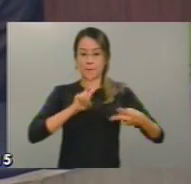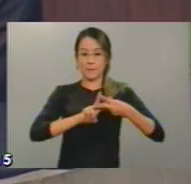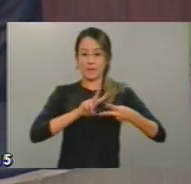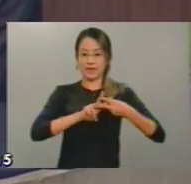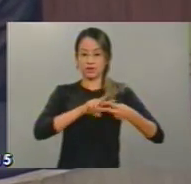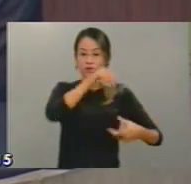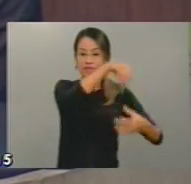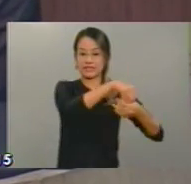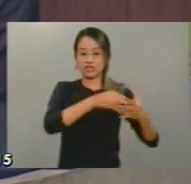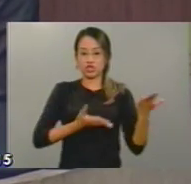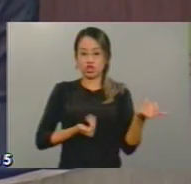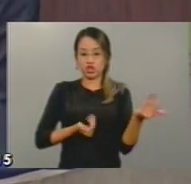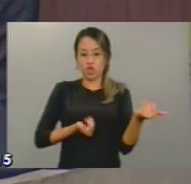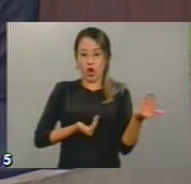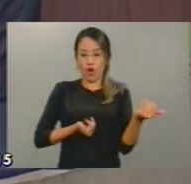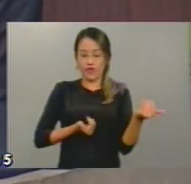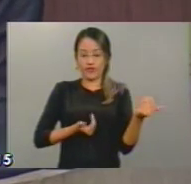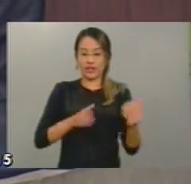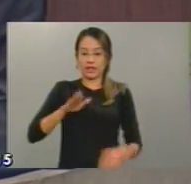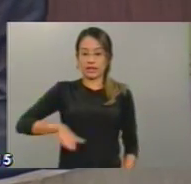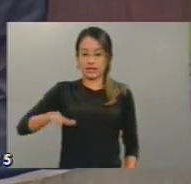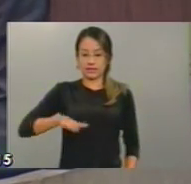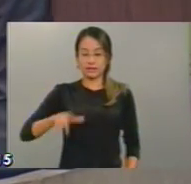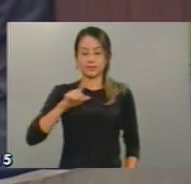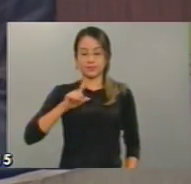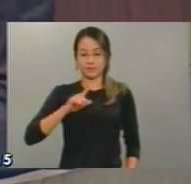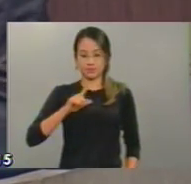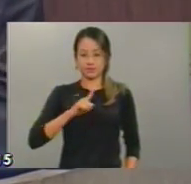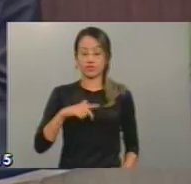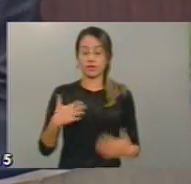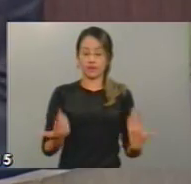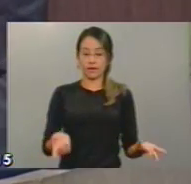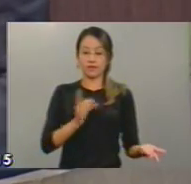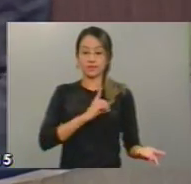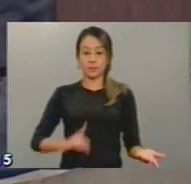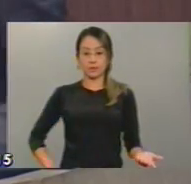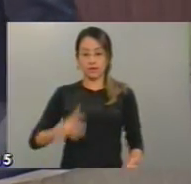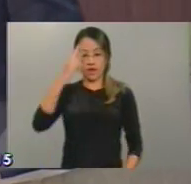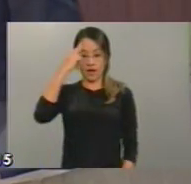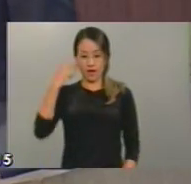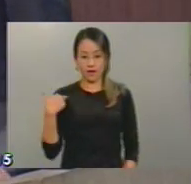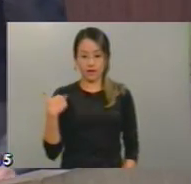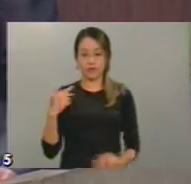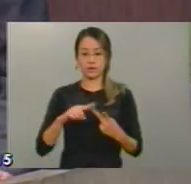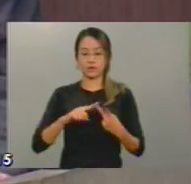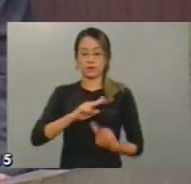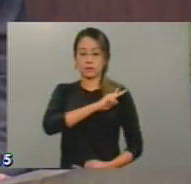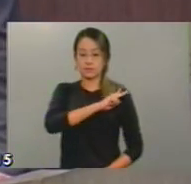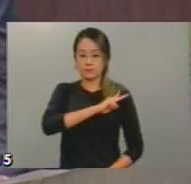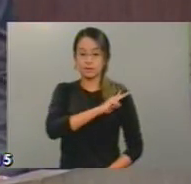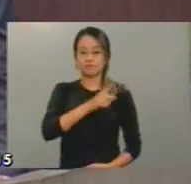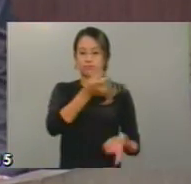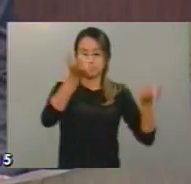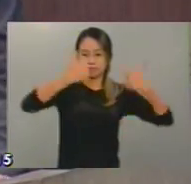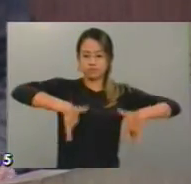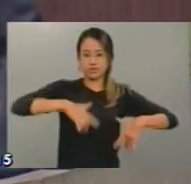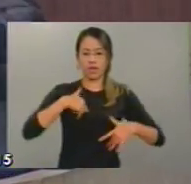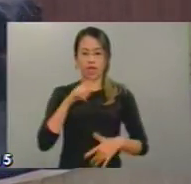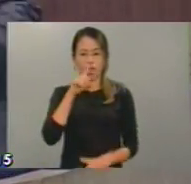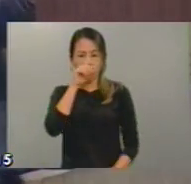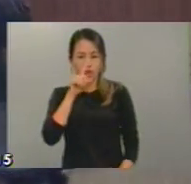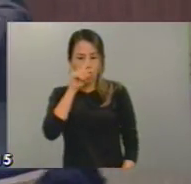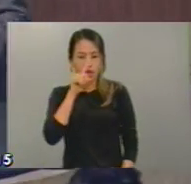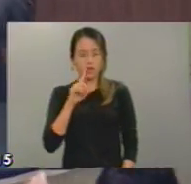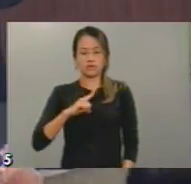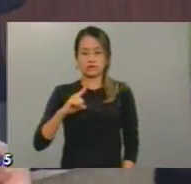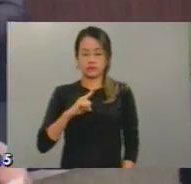respectivamente, a deputada Raquel e o deputado Capitão Wagner, com relação à crise de